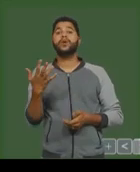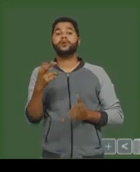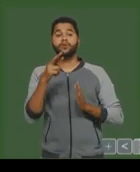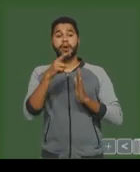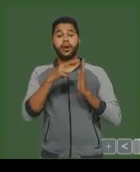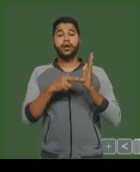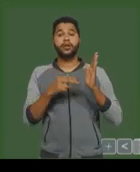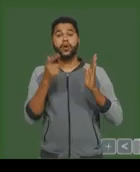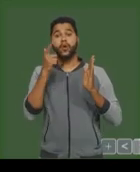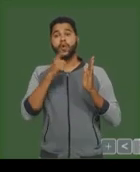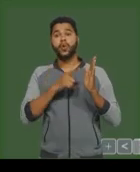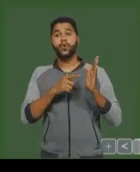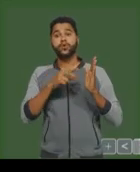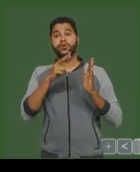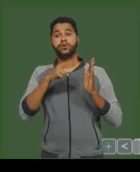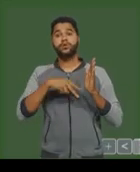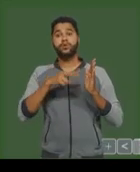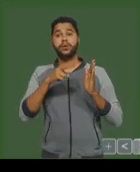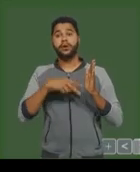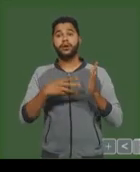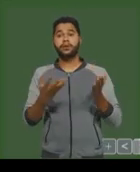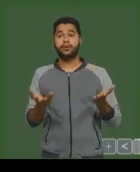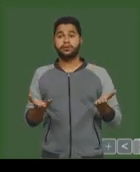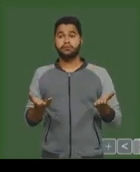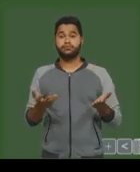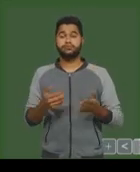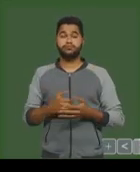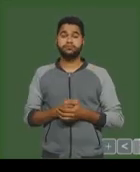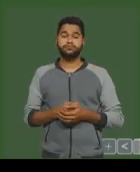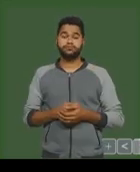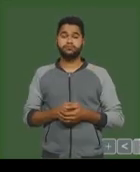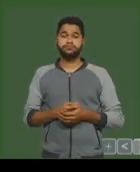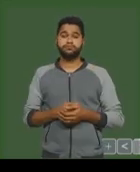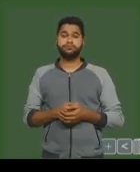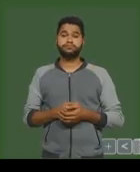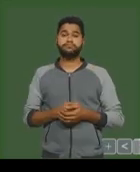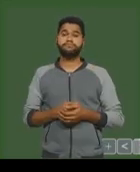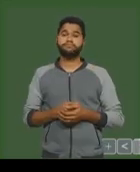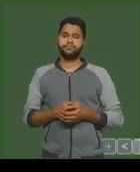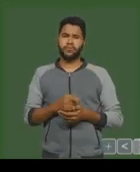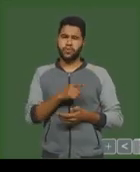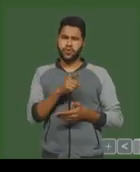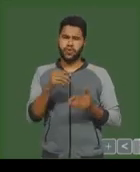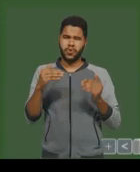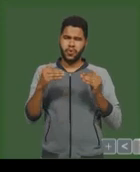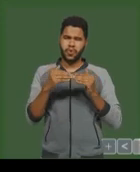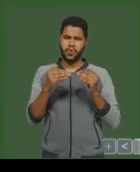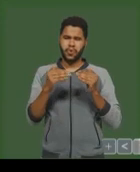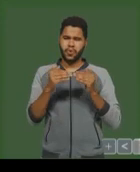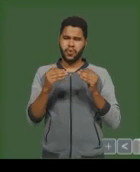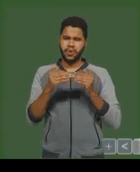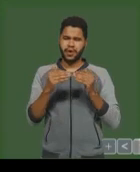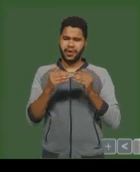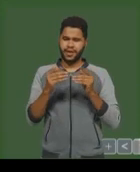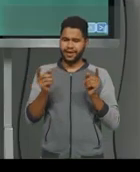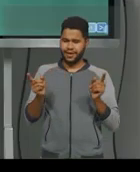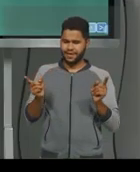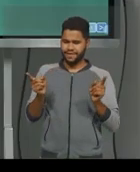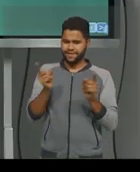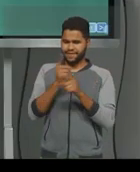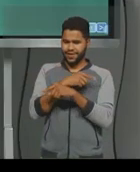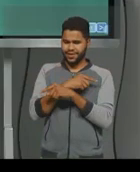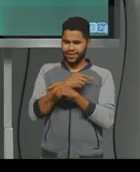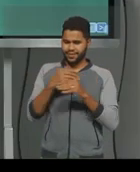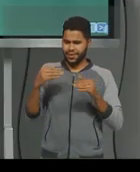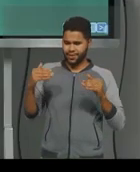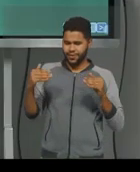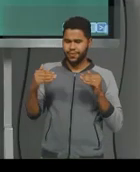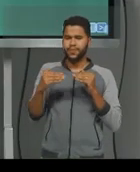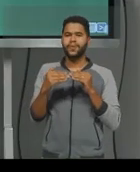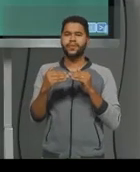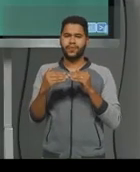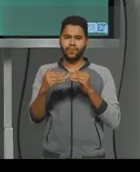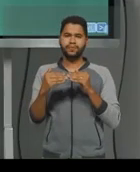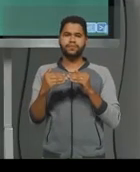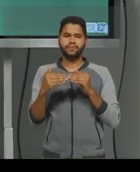vão conseguir ler no mesmo tempo dos outros? Gente, então vocês concordam que é inversamente proporcional? Né? Se você tem...